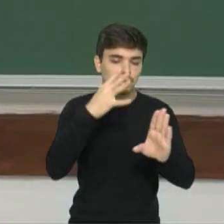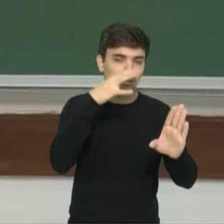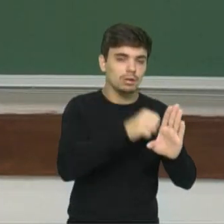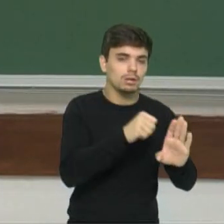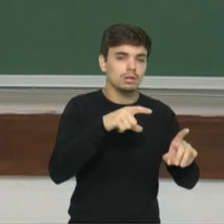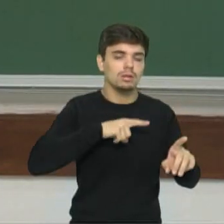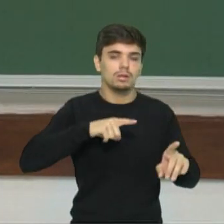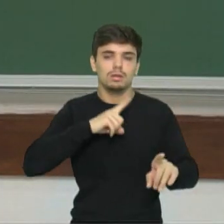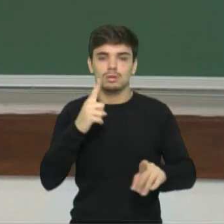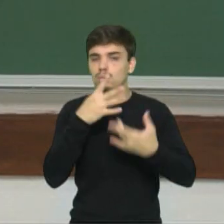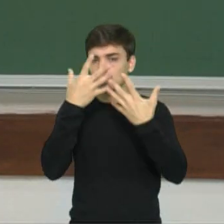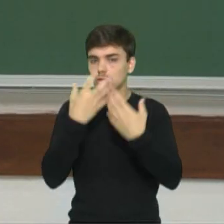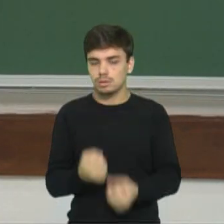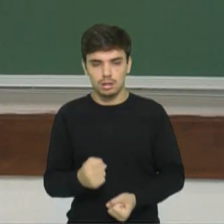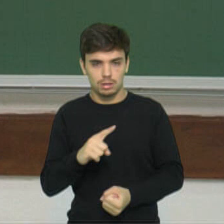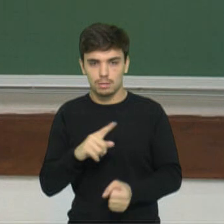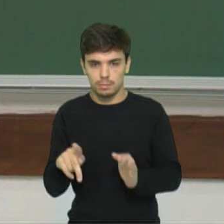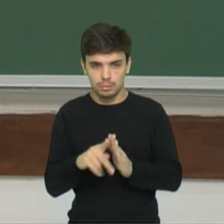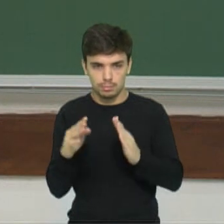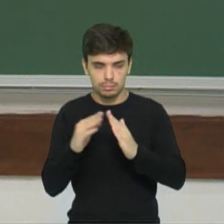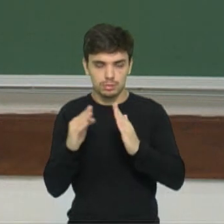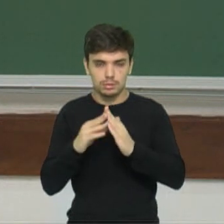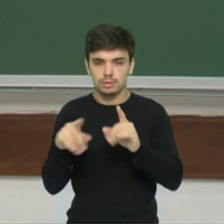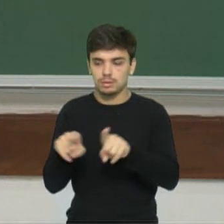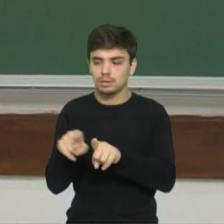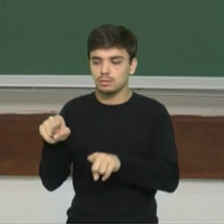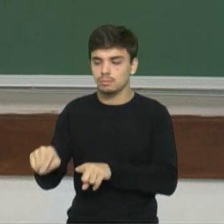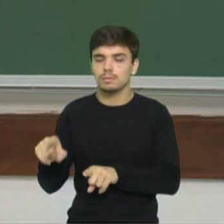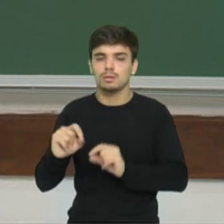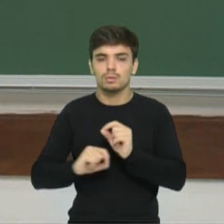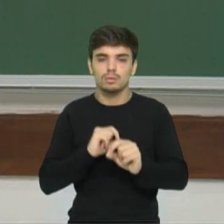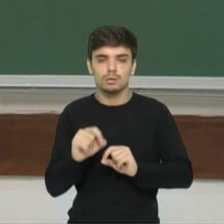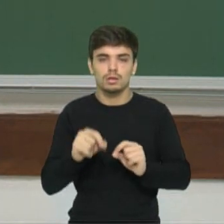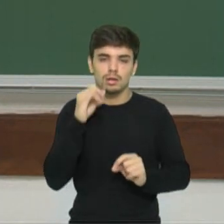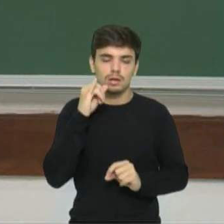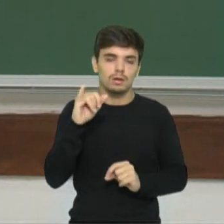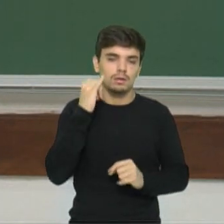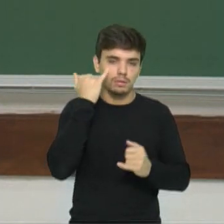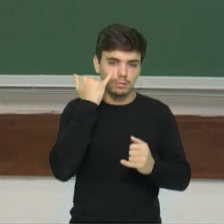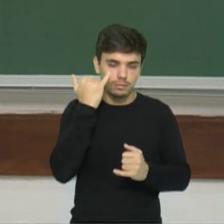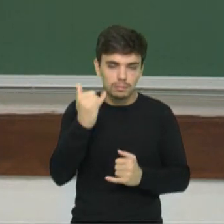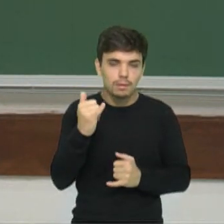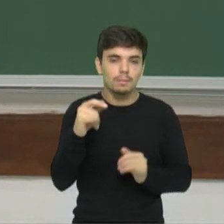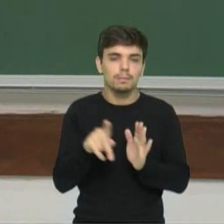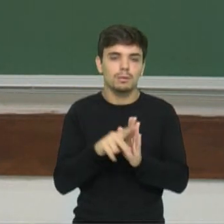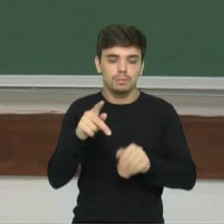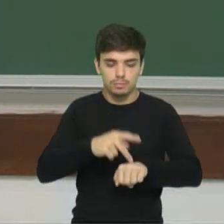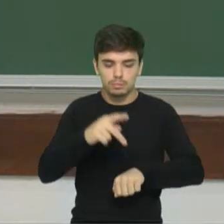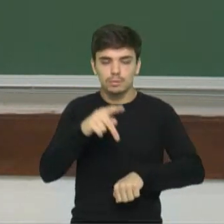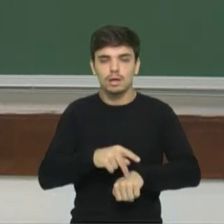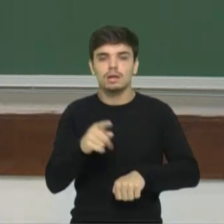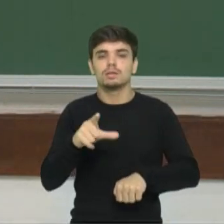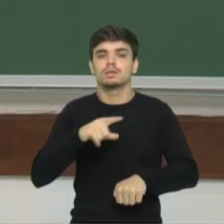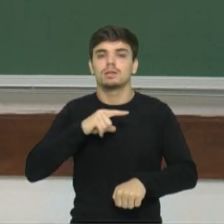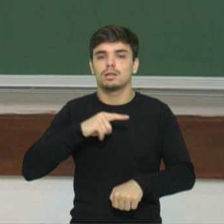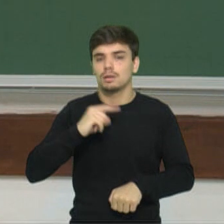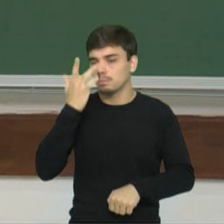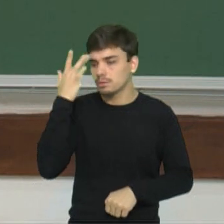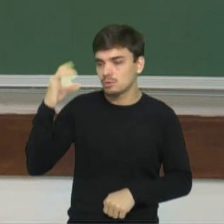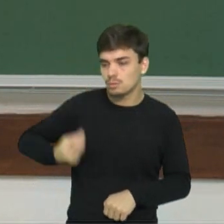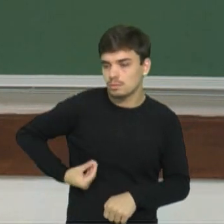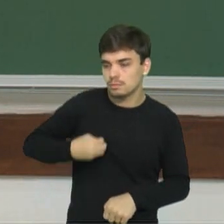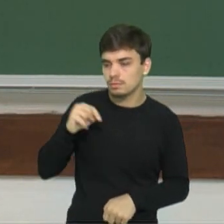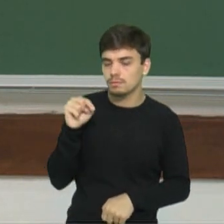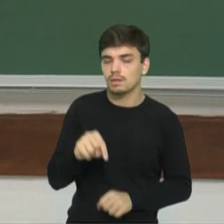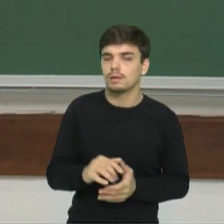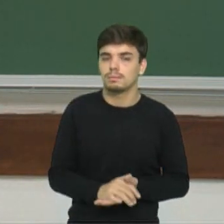político, passa a não aceitar o exílio dele e passa a informar o seu país de origem que esse opositor político está ali. Então, formou-se